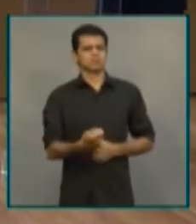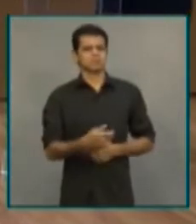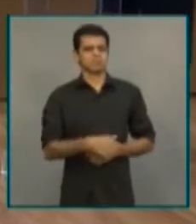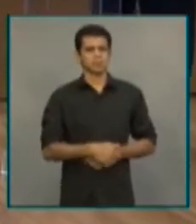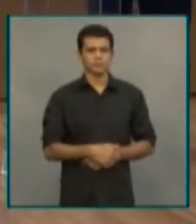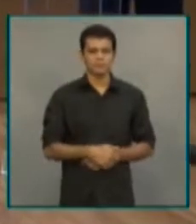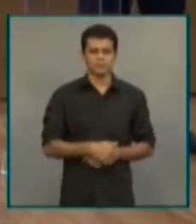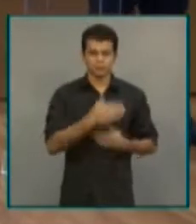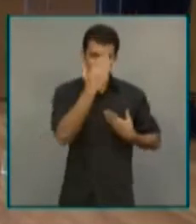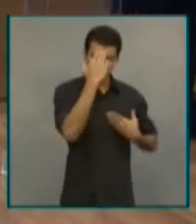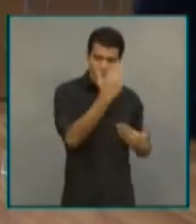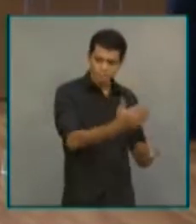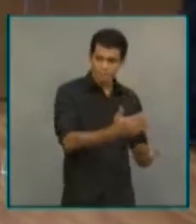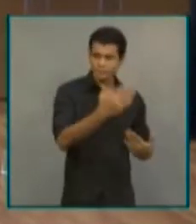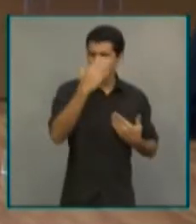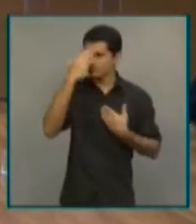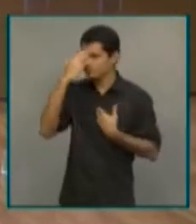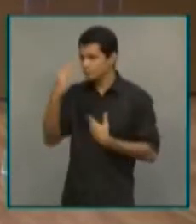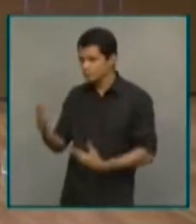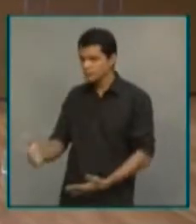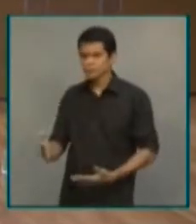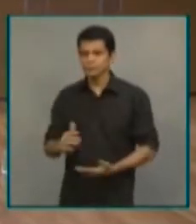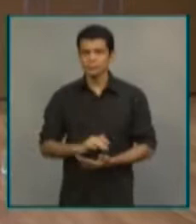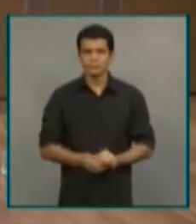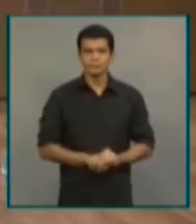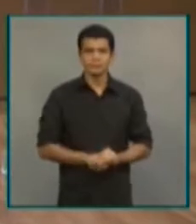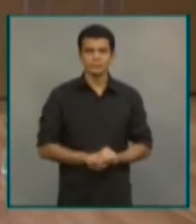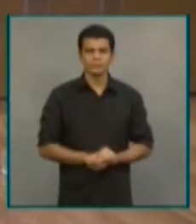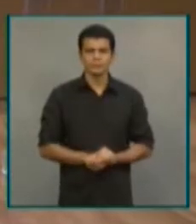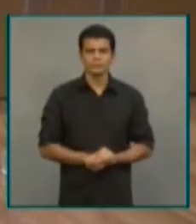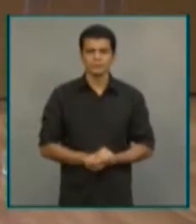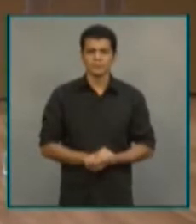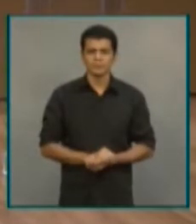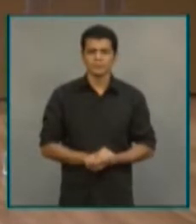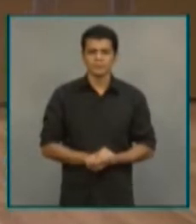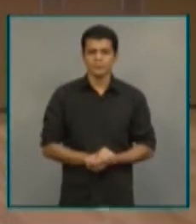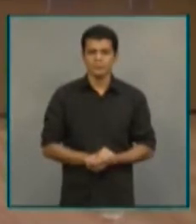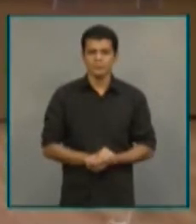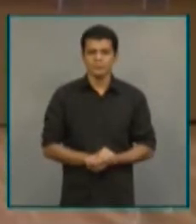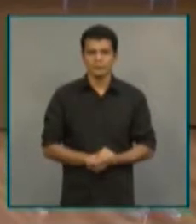Agradecemos aos candidatos, peço que retornem aos seus lugares.